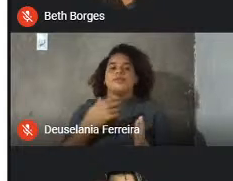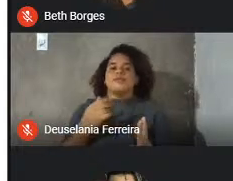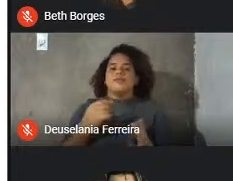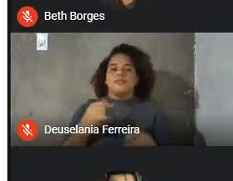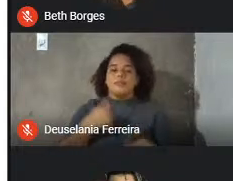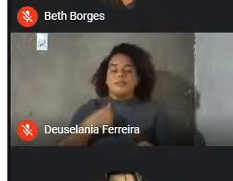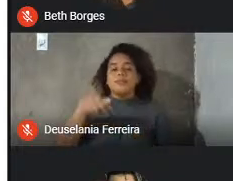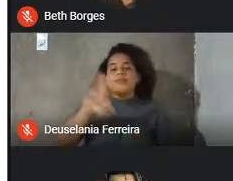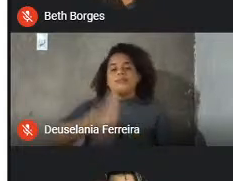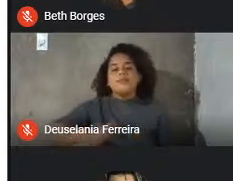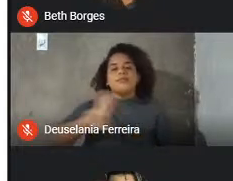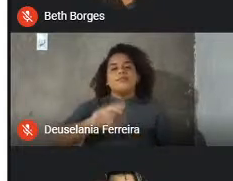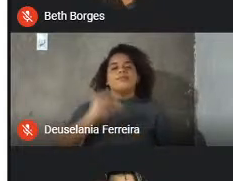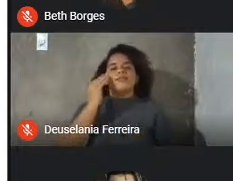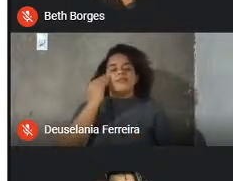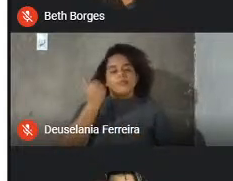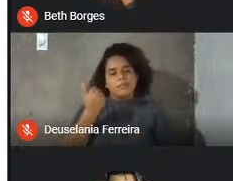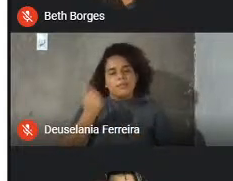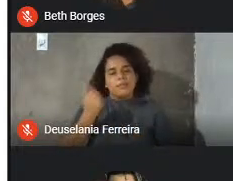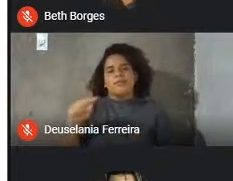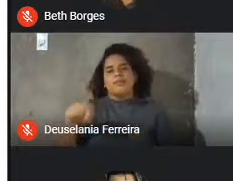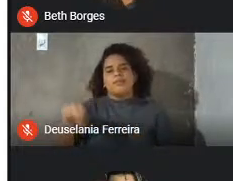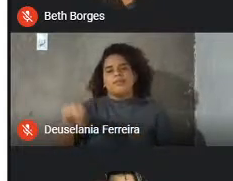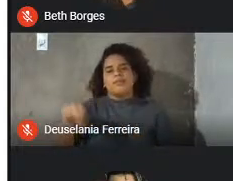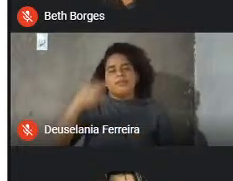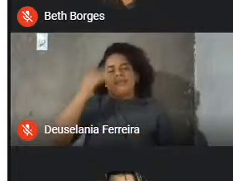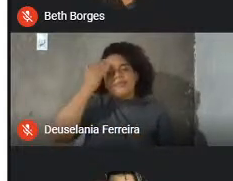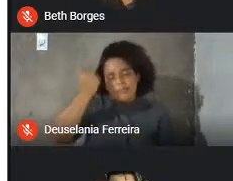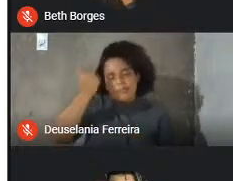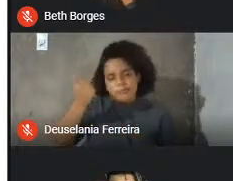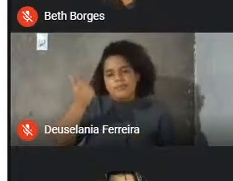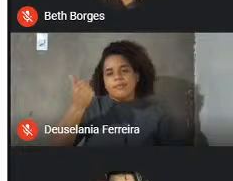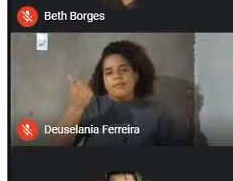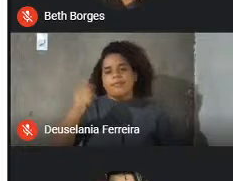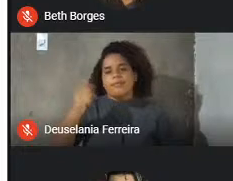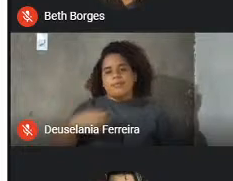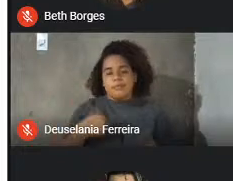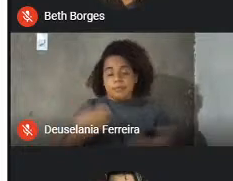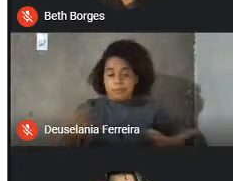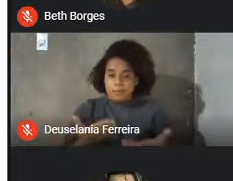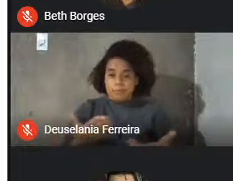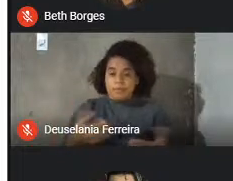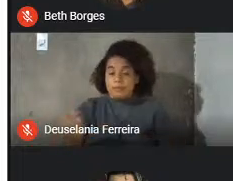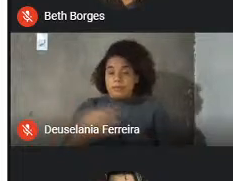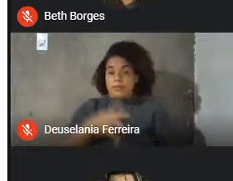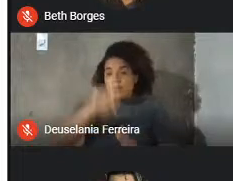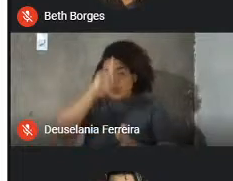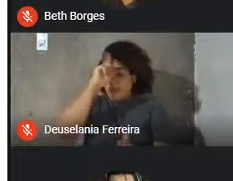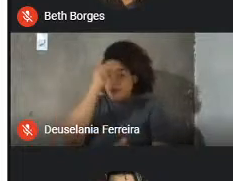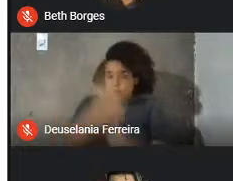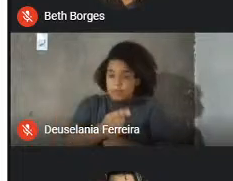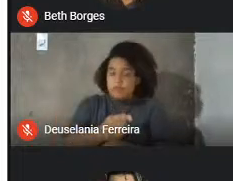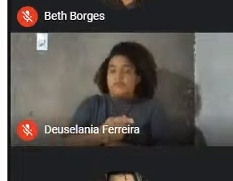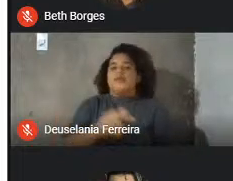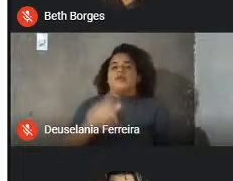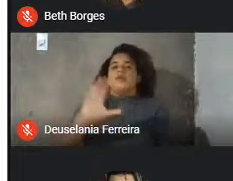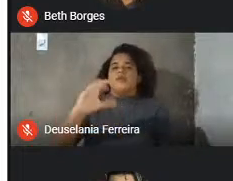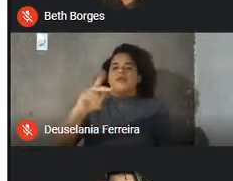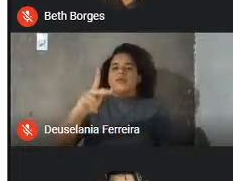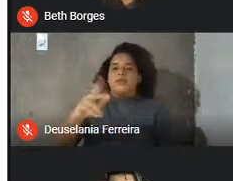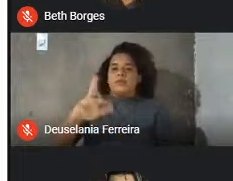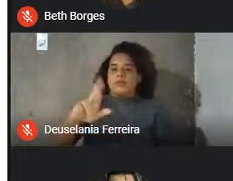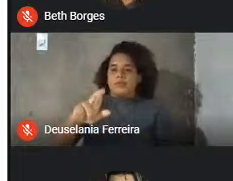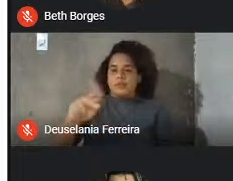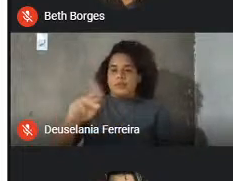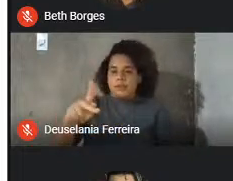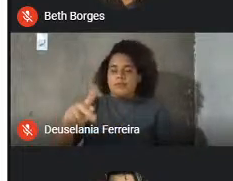Eu sei que acredito que todos saibam que eu faço parte da atual gestão do CRB, mas não é por mim